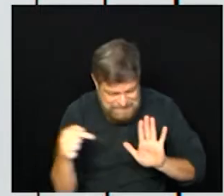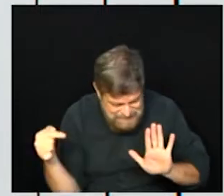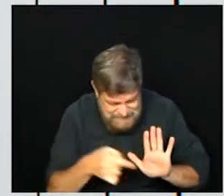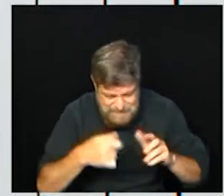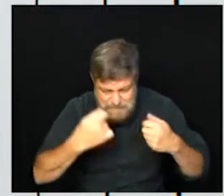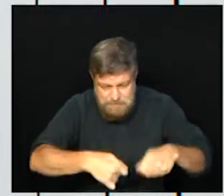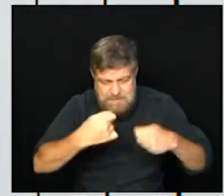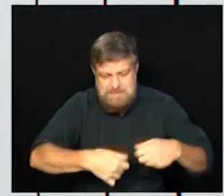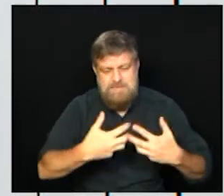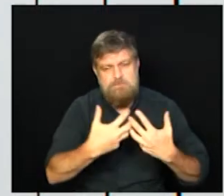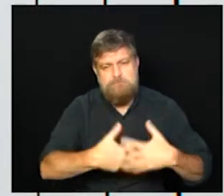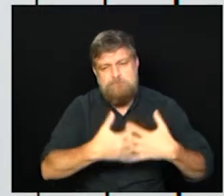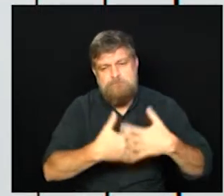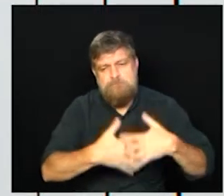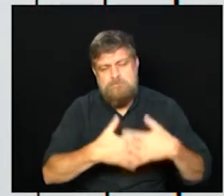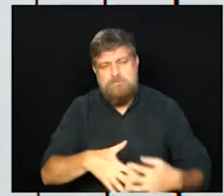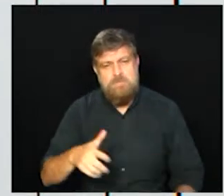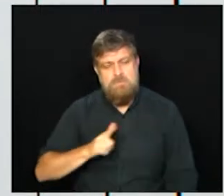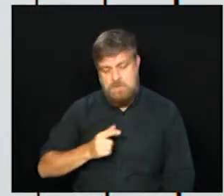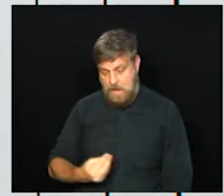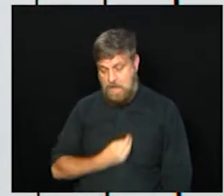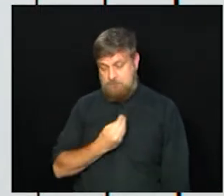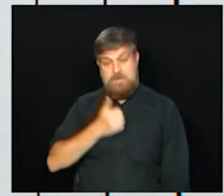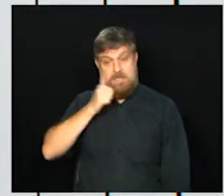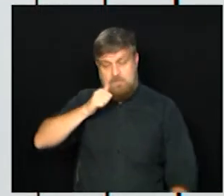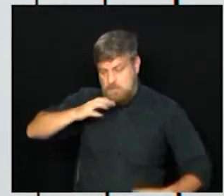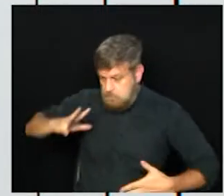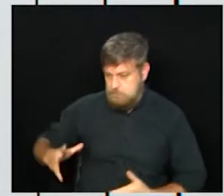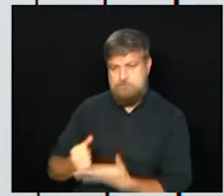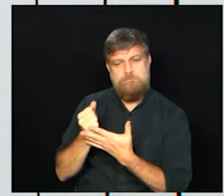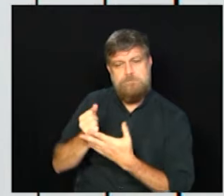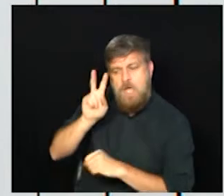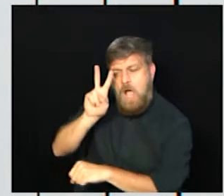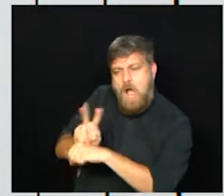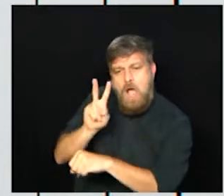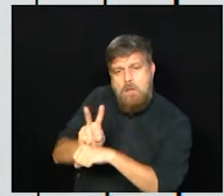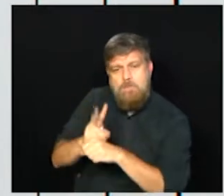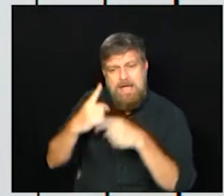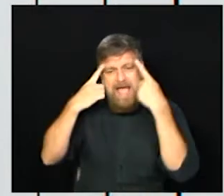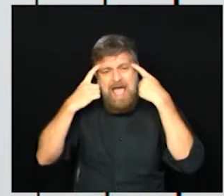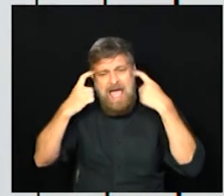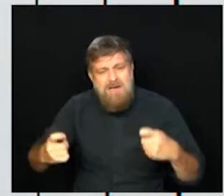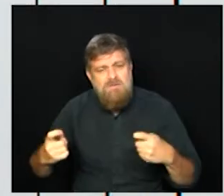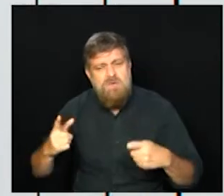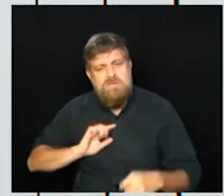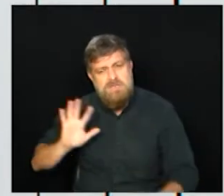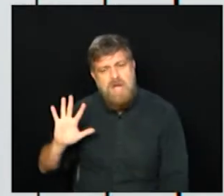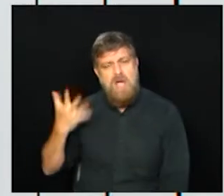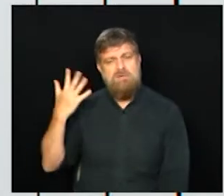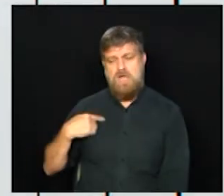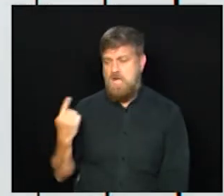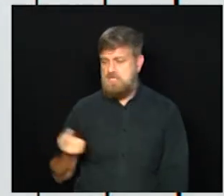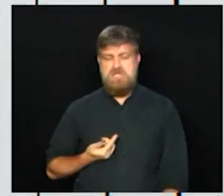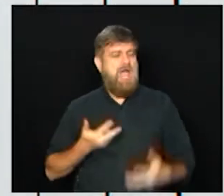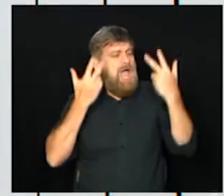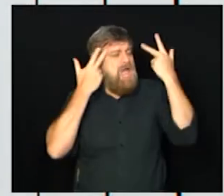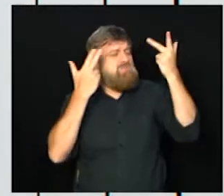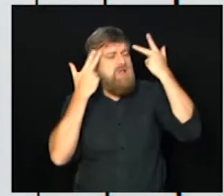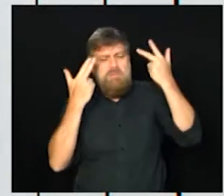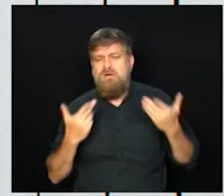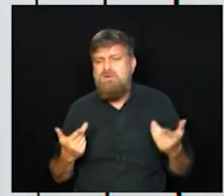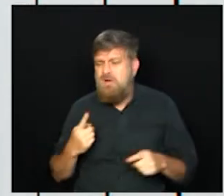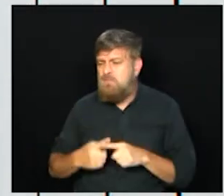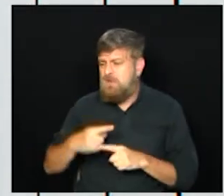né, que vá pela vida das mulheres, pela proteção dessa violência que vem acontecendo, naturalizando, justamente por conta da forma